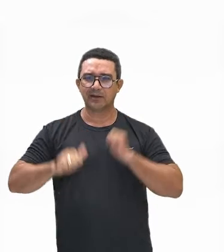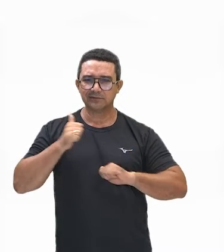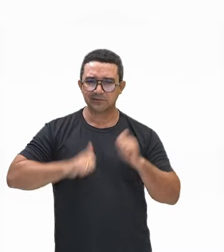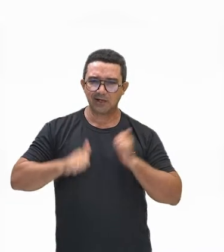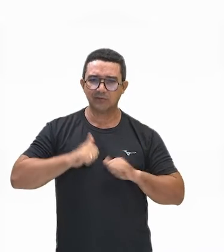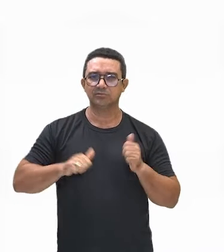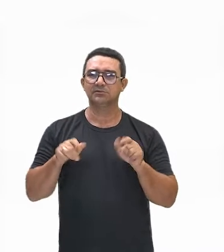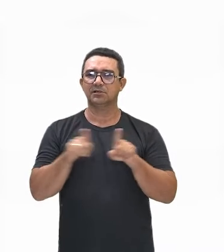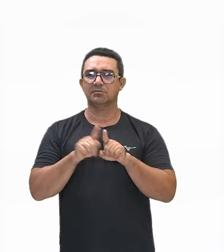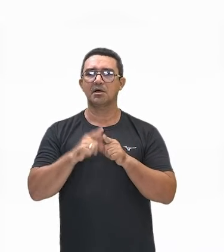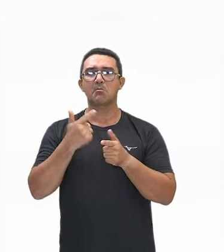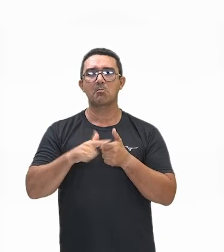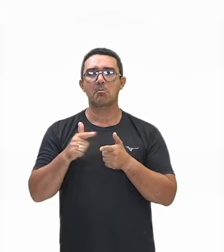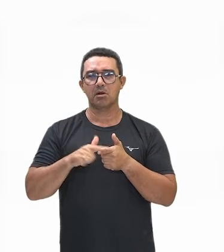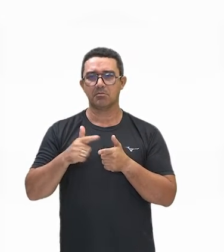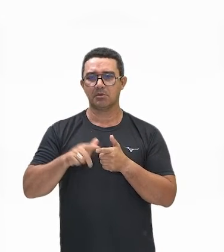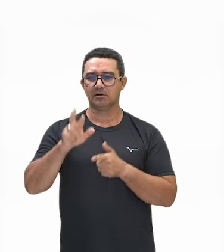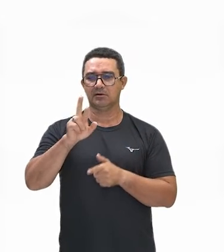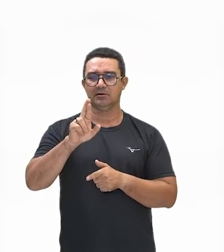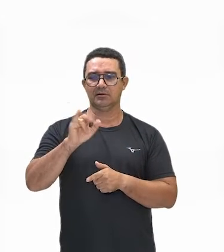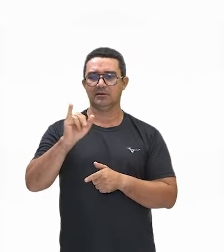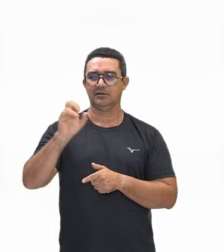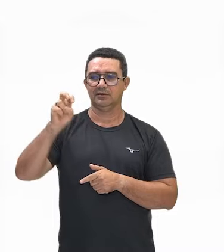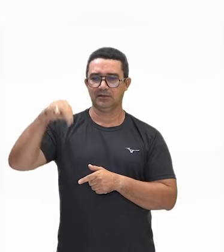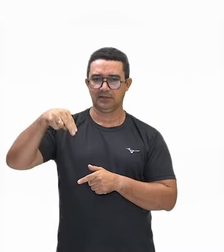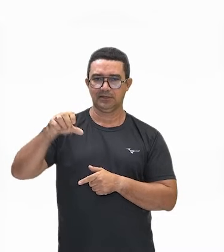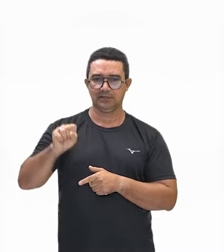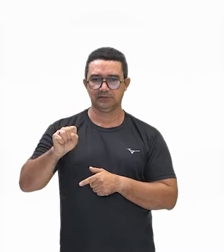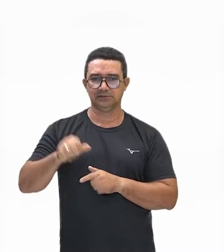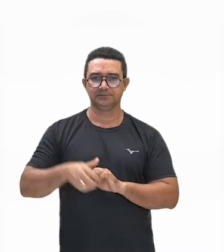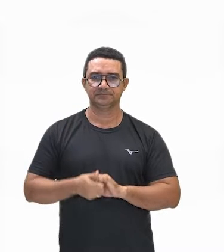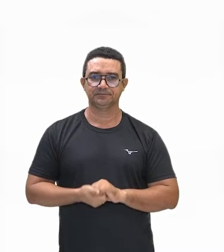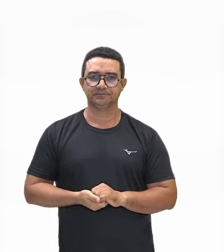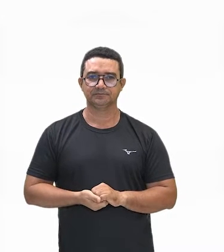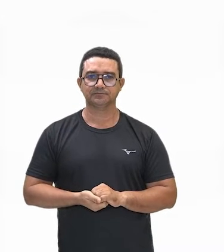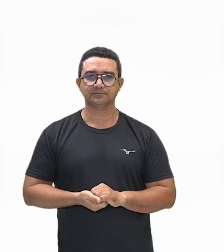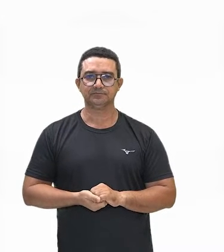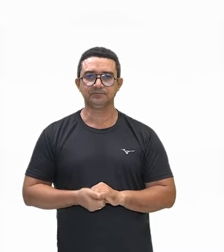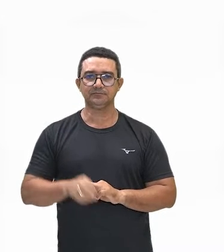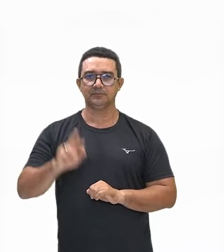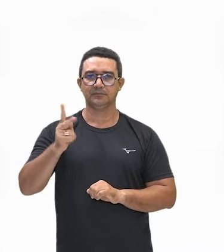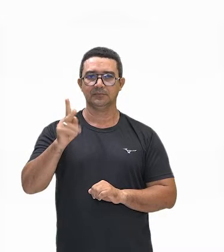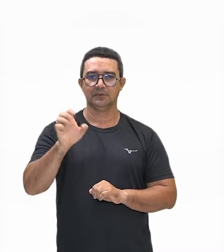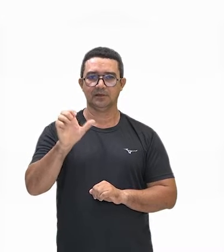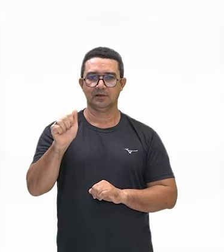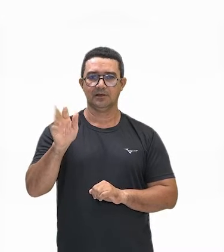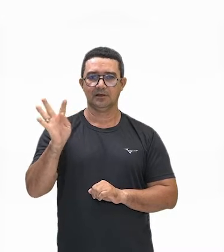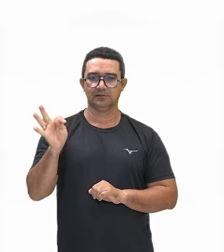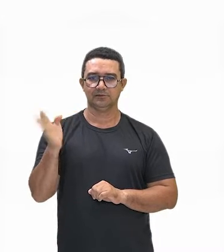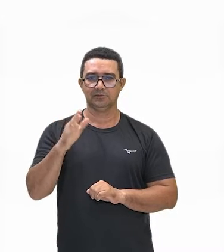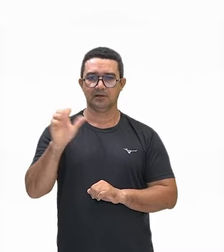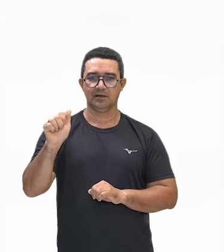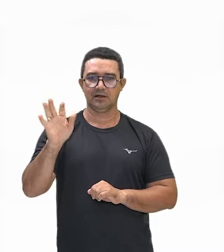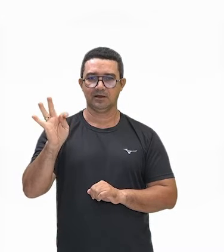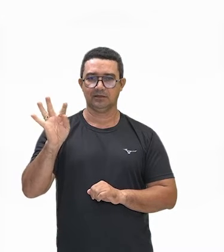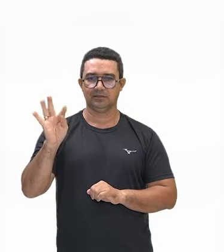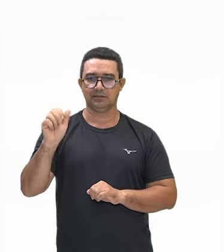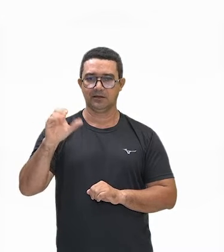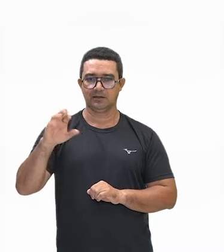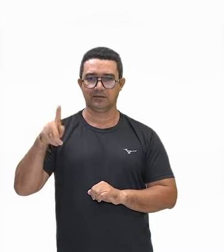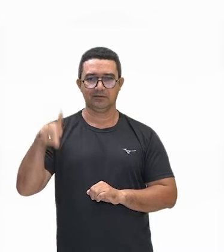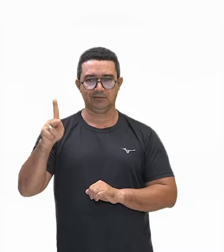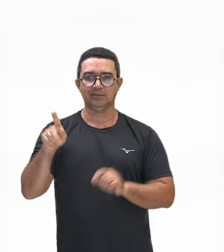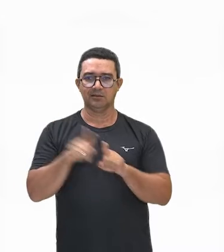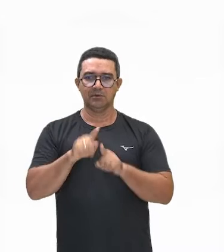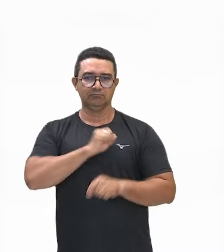renais, heart attack, ataque cardíaco, and stroke, gente, é o que nós chamamos